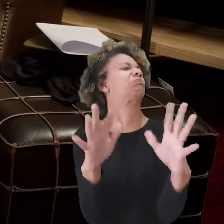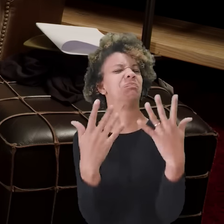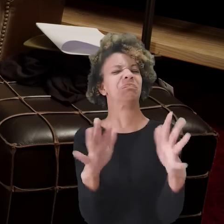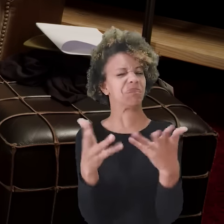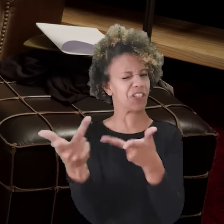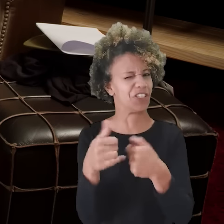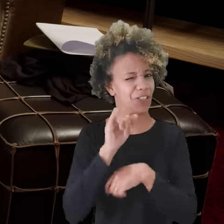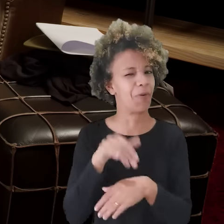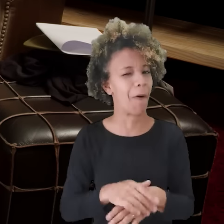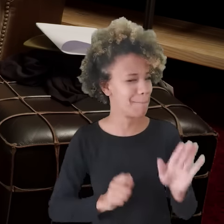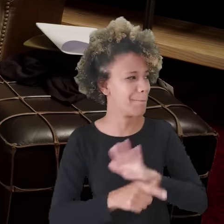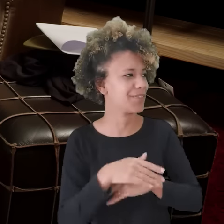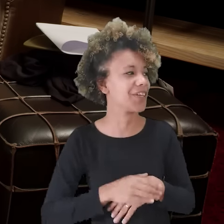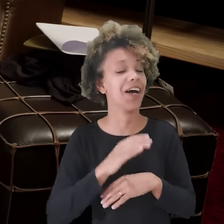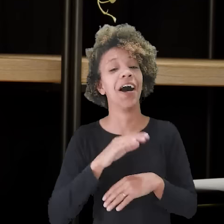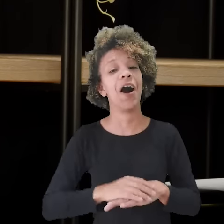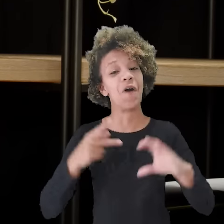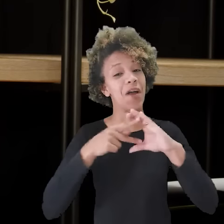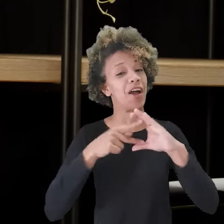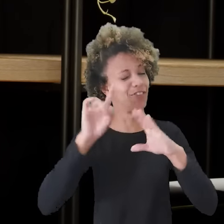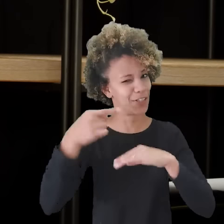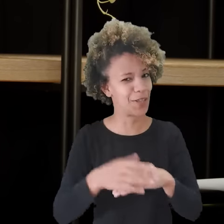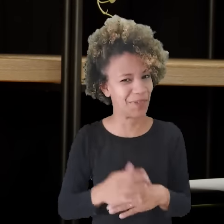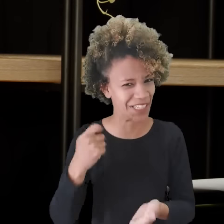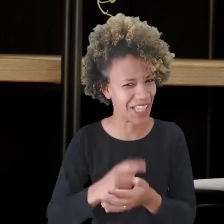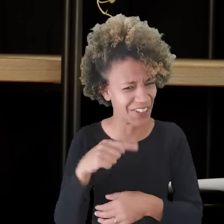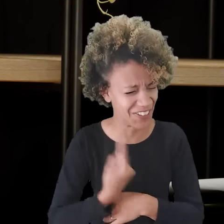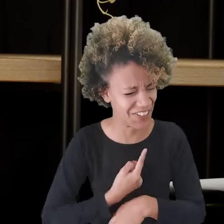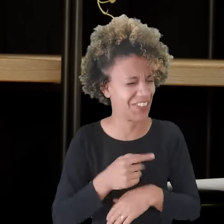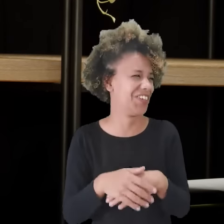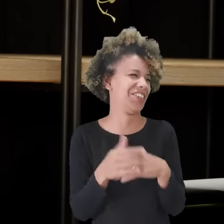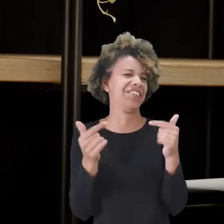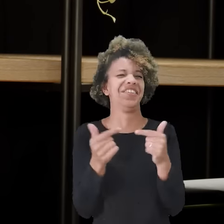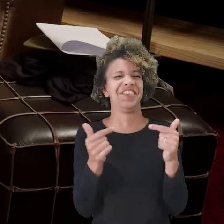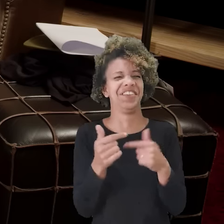chamou Patrocínio Carrefour agora tá com a gente depois dessa